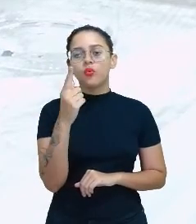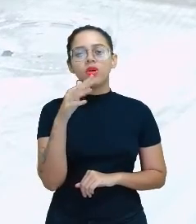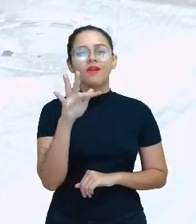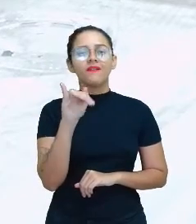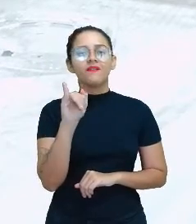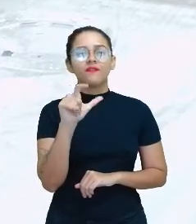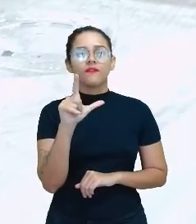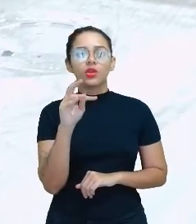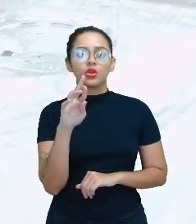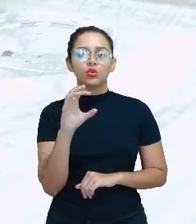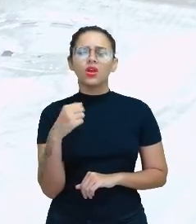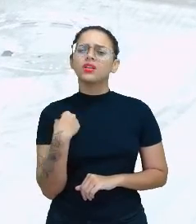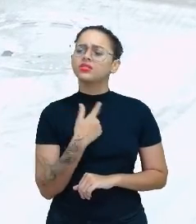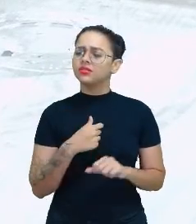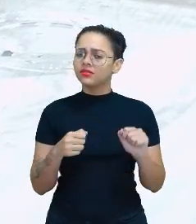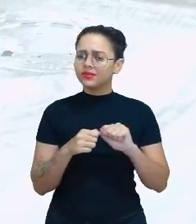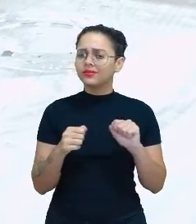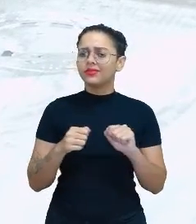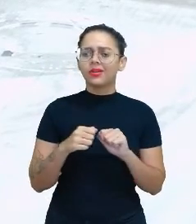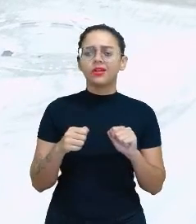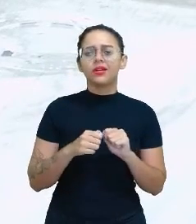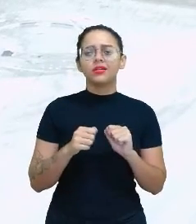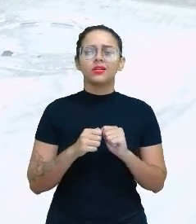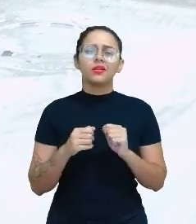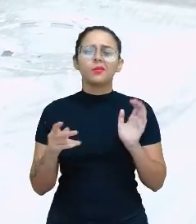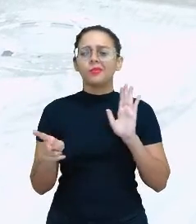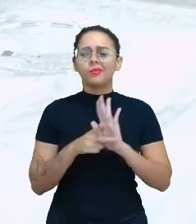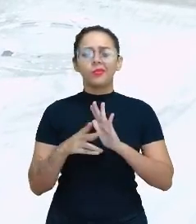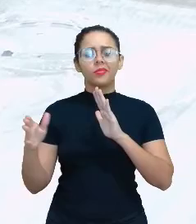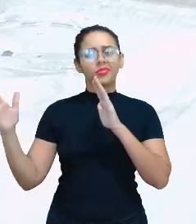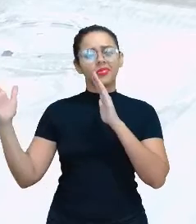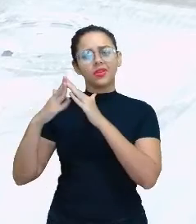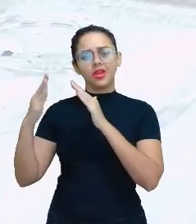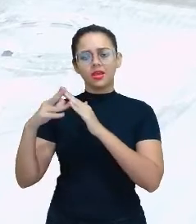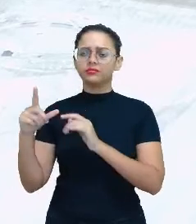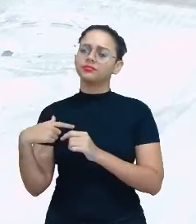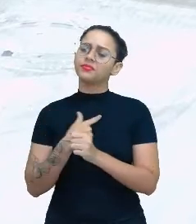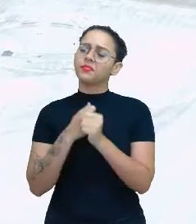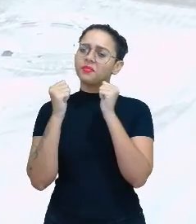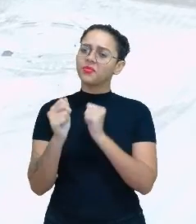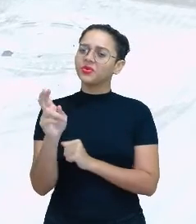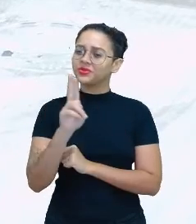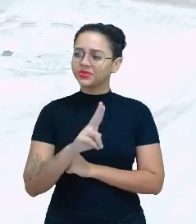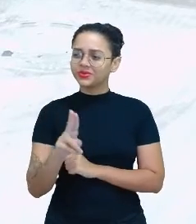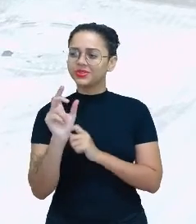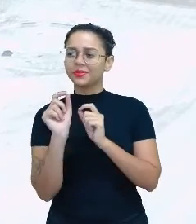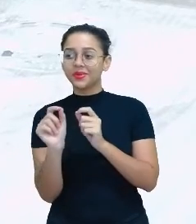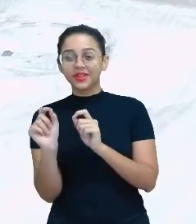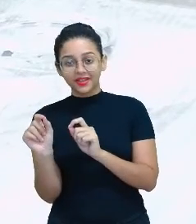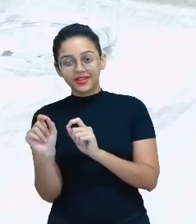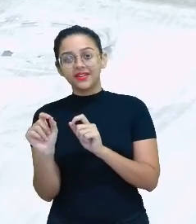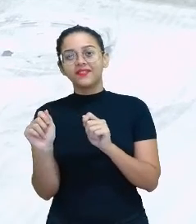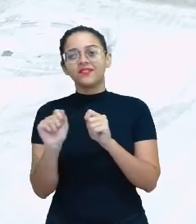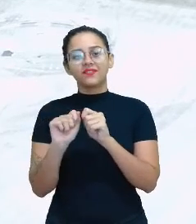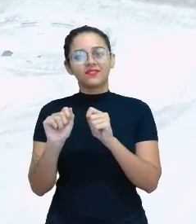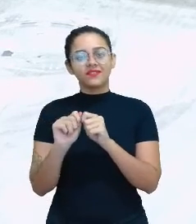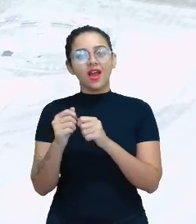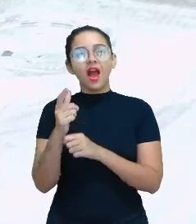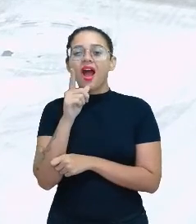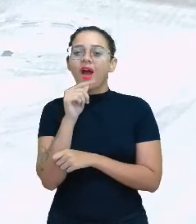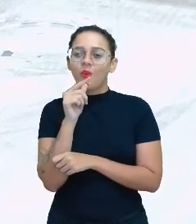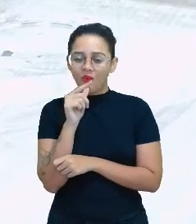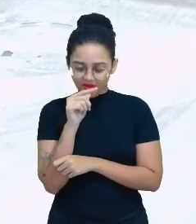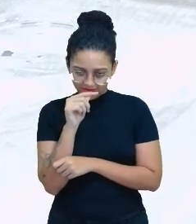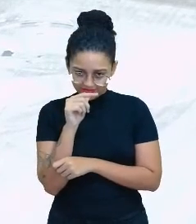filtro que a gente faz um filtro doméstico né que a gente pode utilizar Para quê Para poder filtrar água